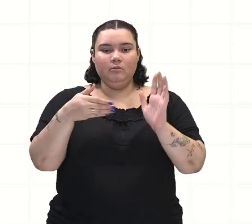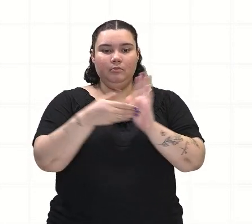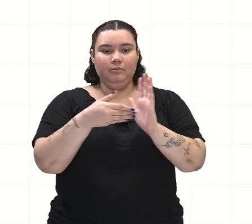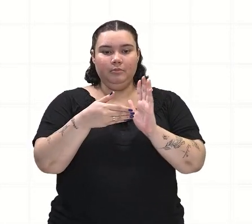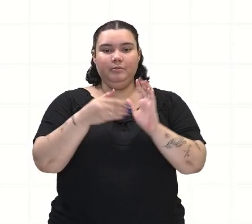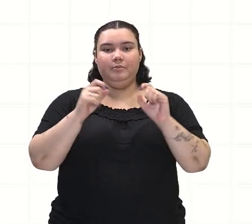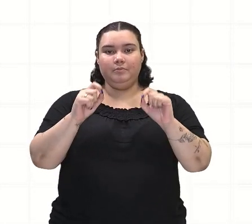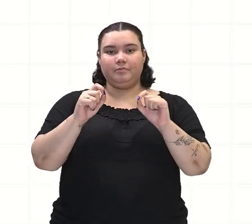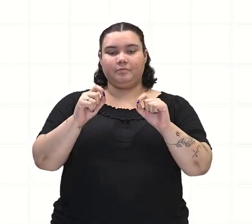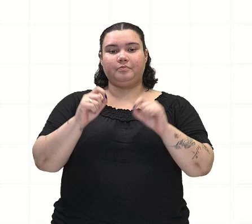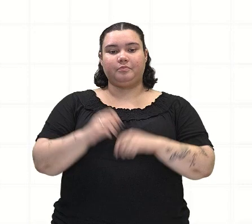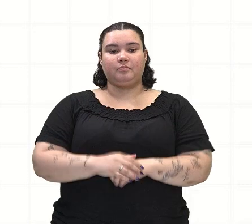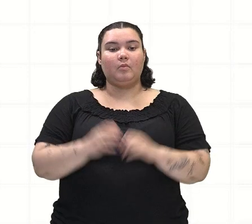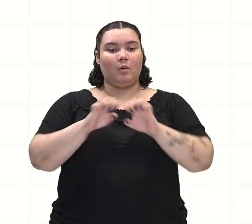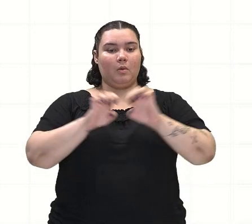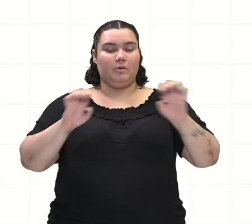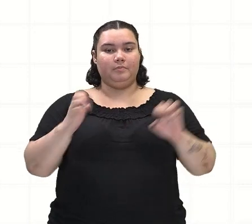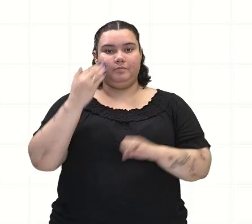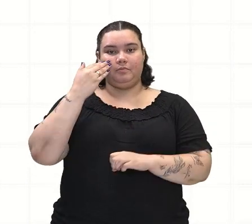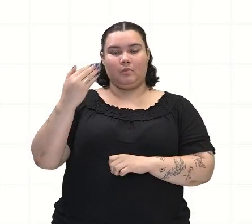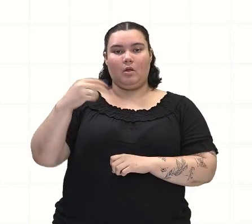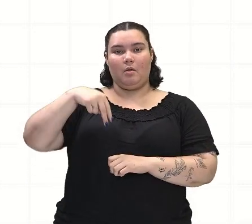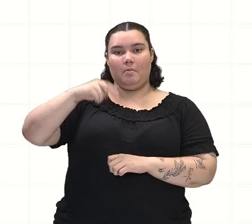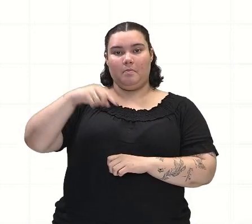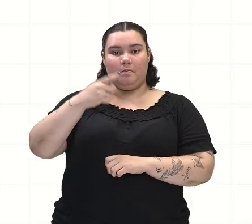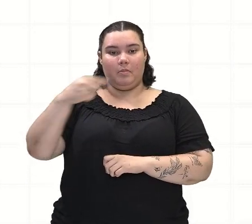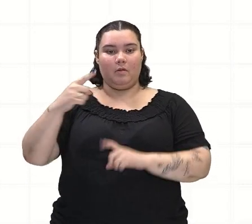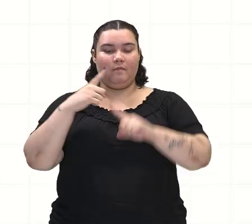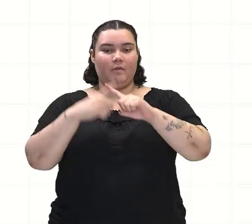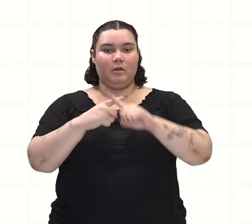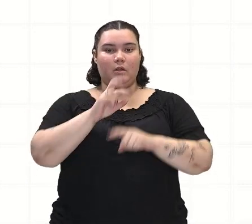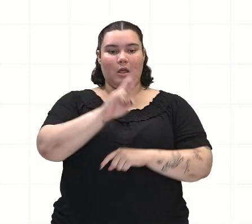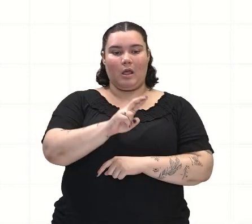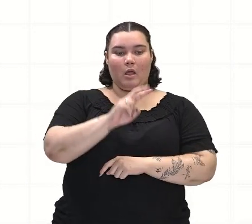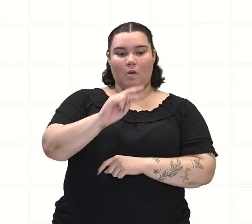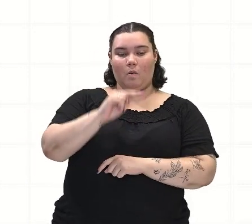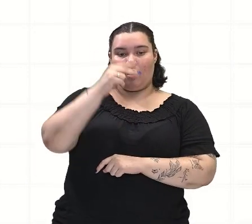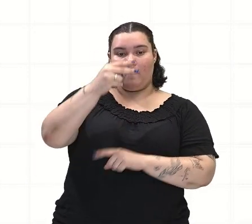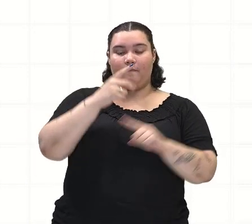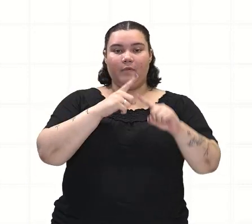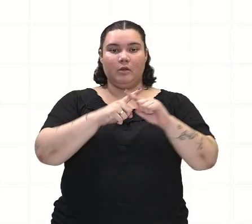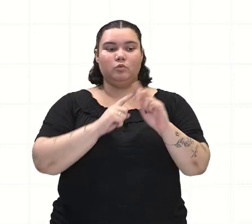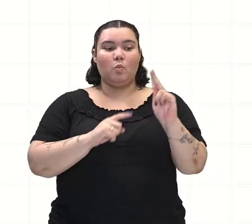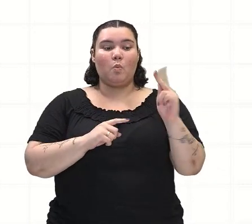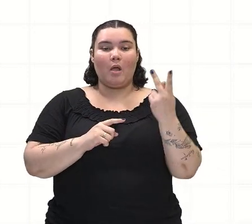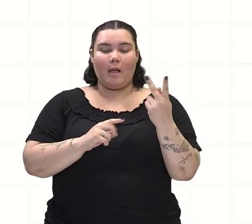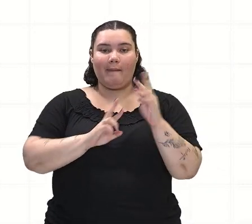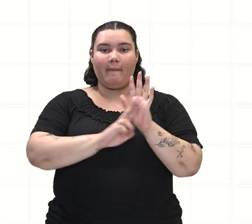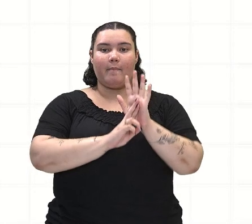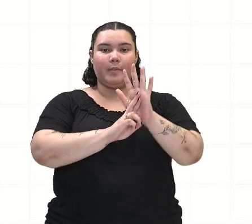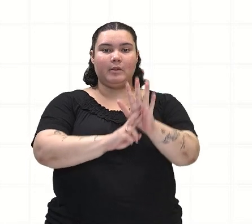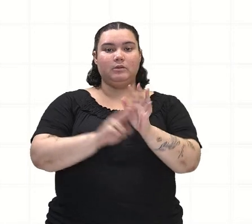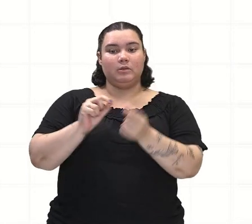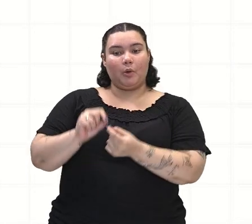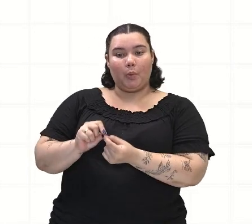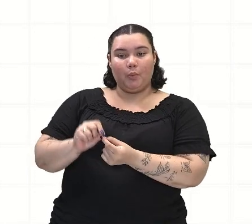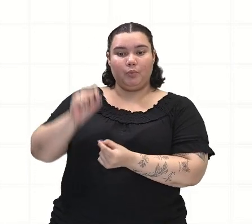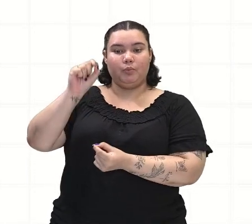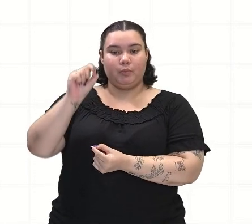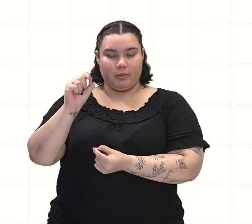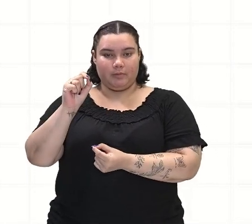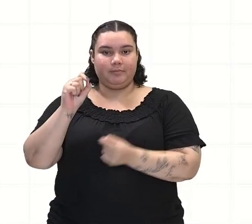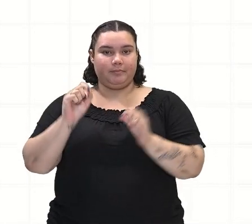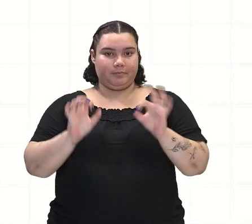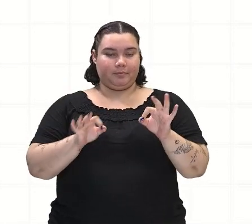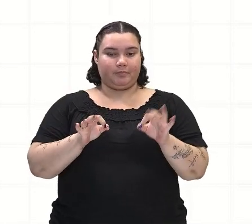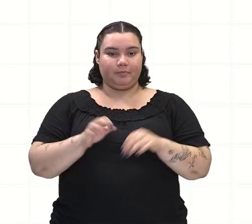fórmula, precisamos multiplicar pela altura, porque sem a altura nós não teremos volume, Só seria